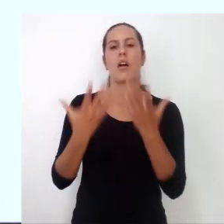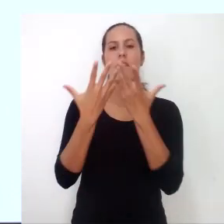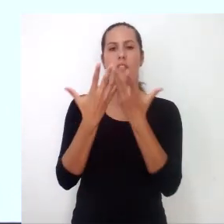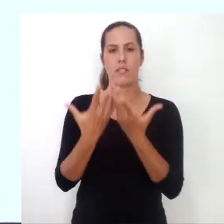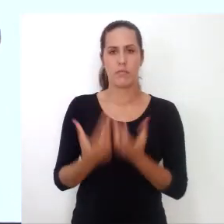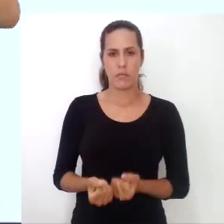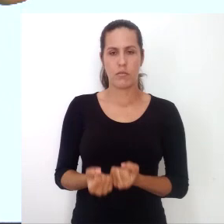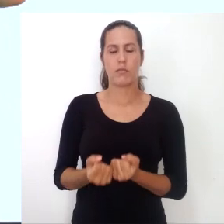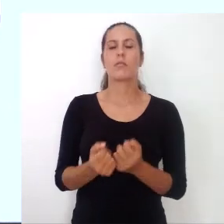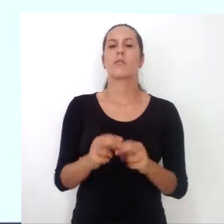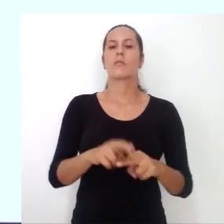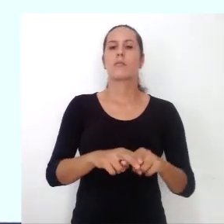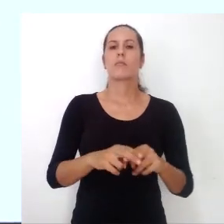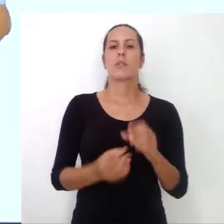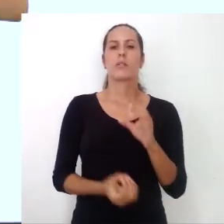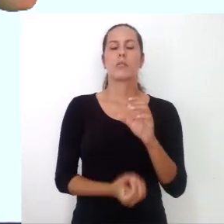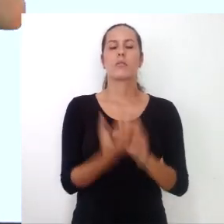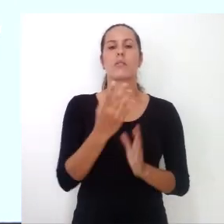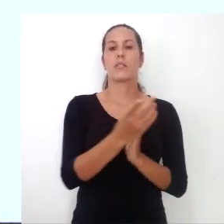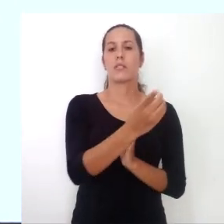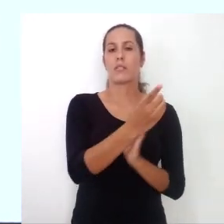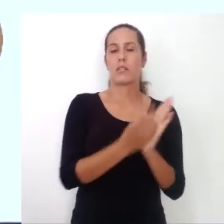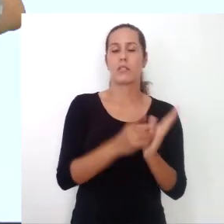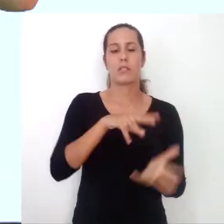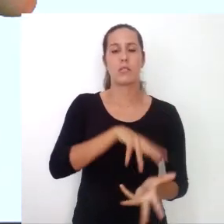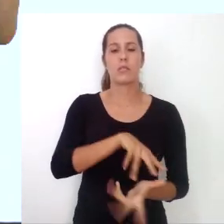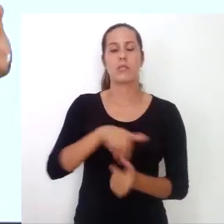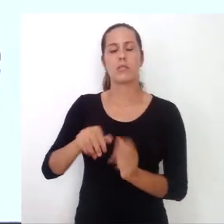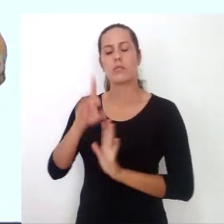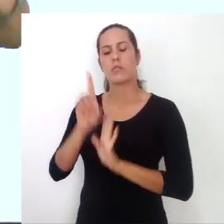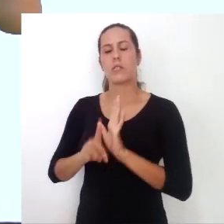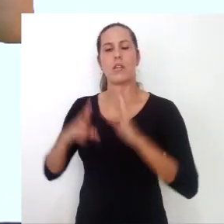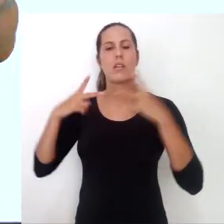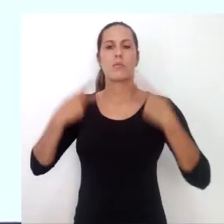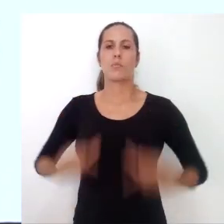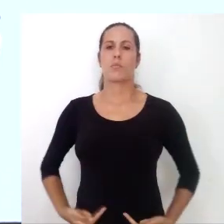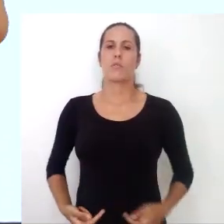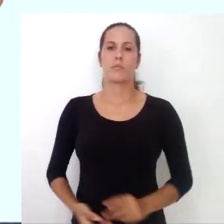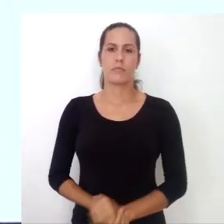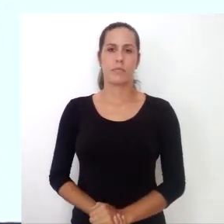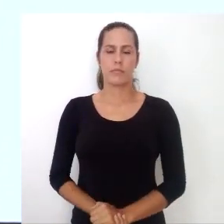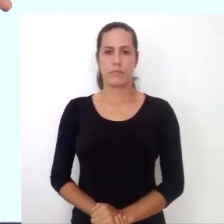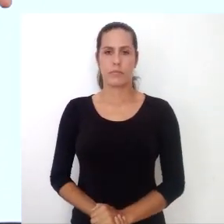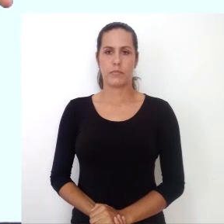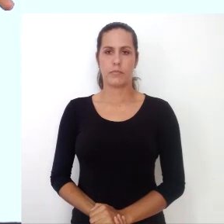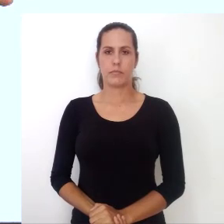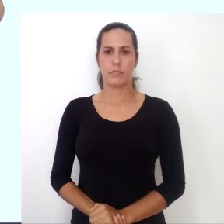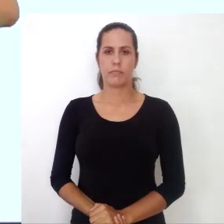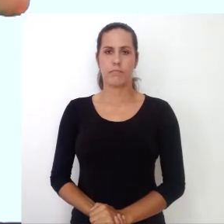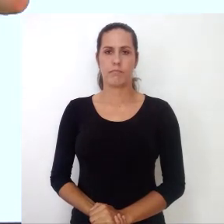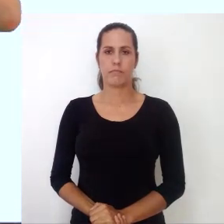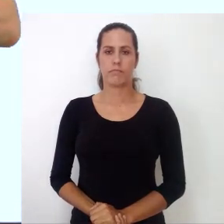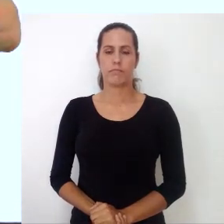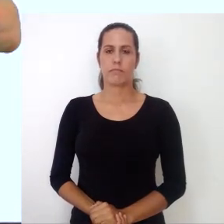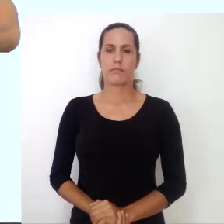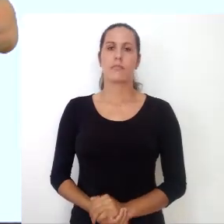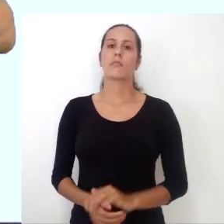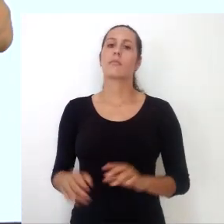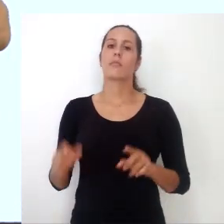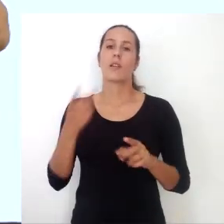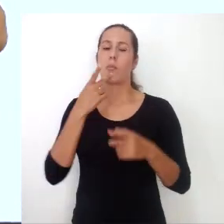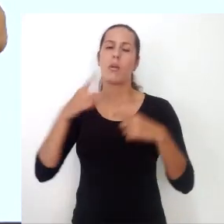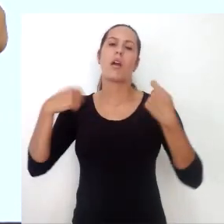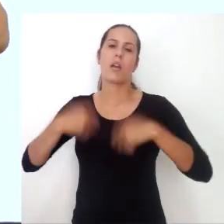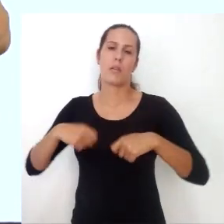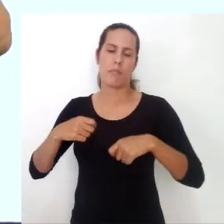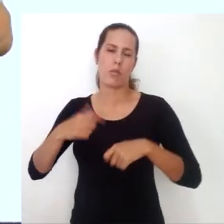votaram a favor pela Declaração Universal dos Direitos Humanos, não sendo repetitivo e sendo ao mesmo tempo